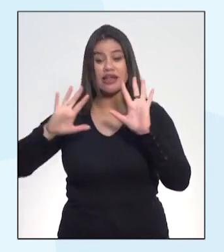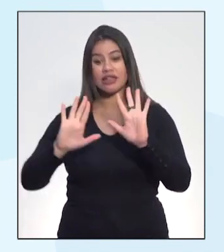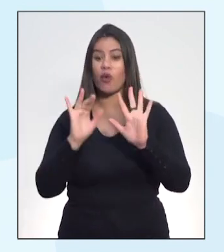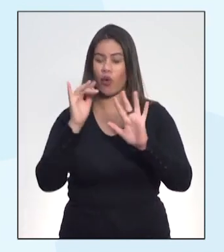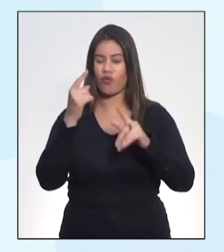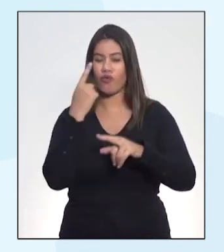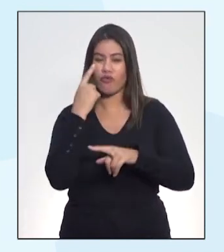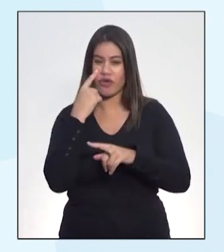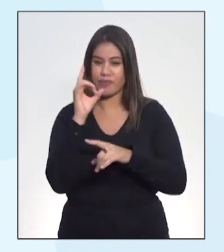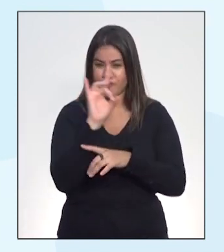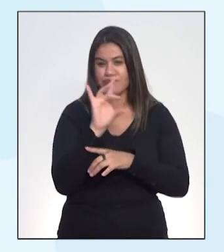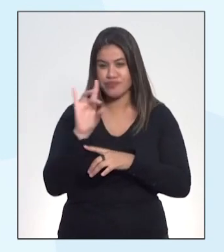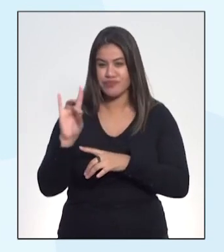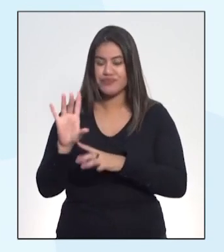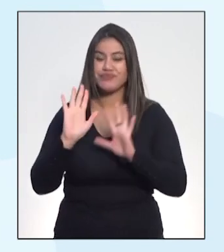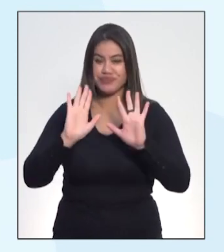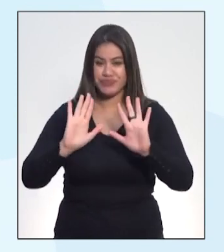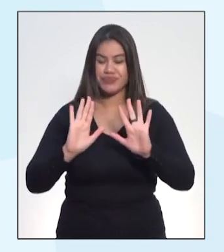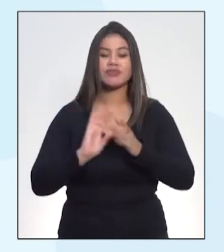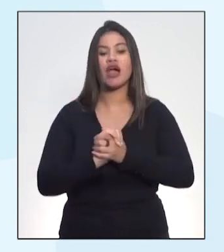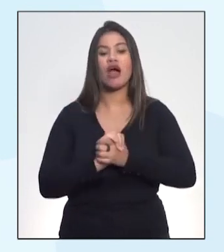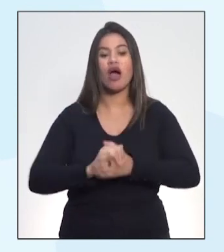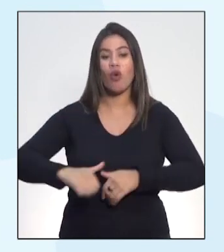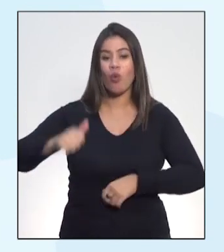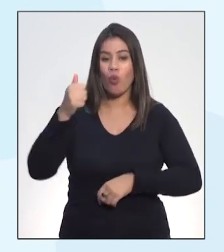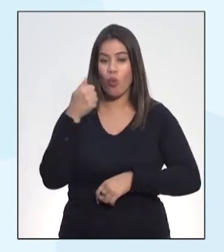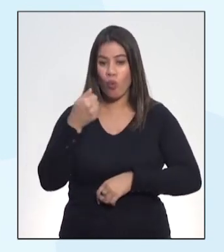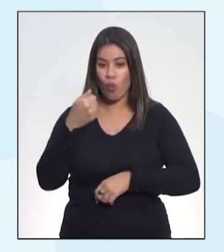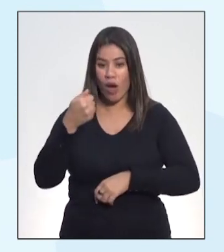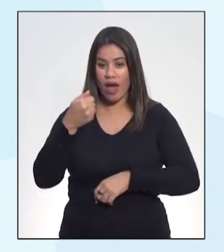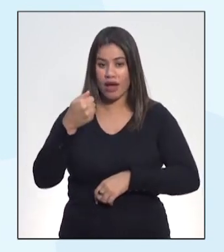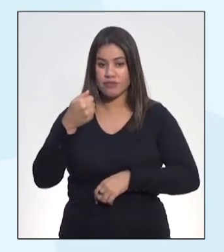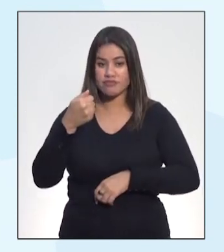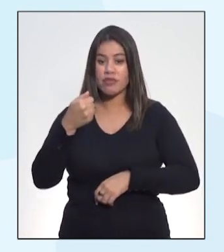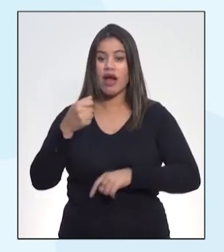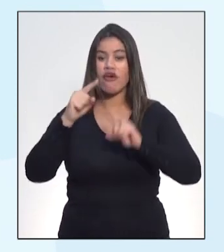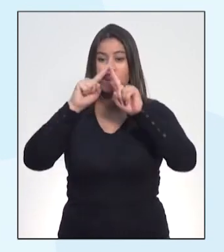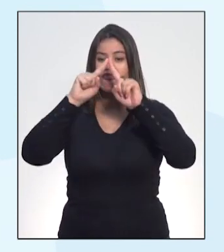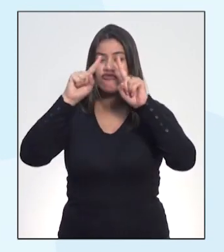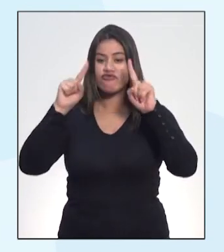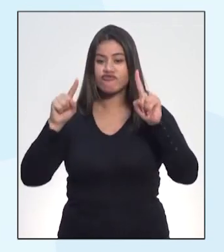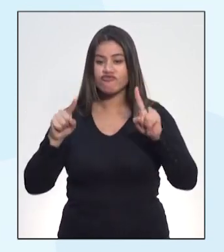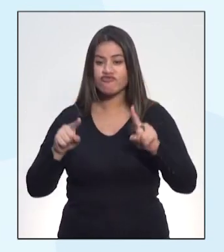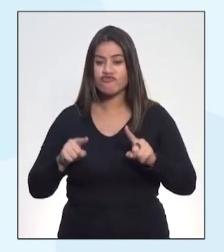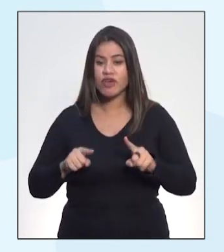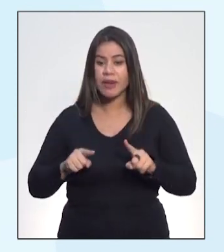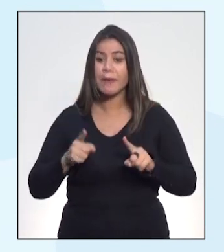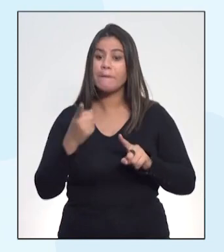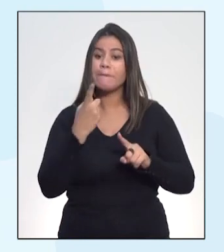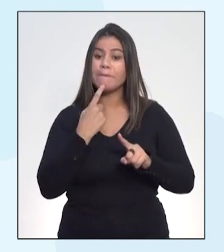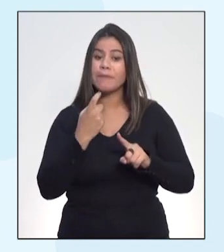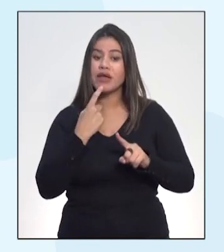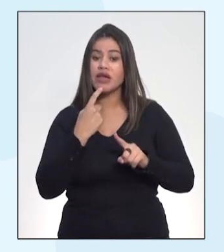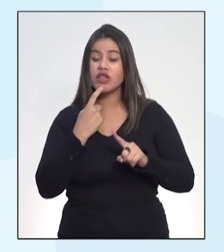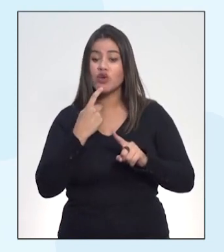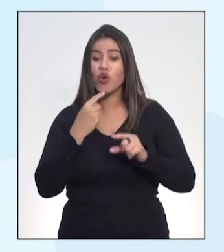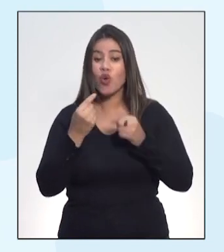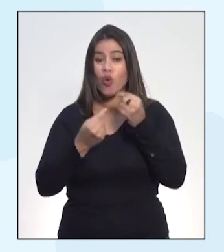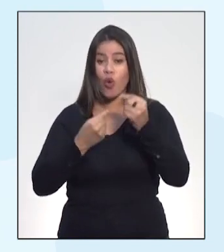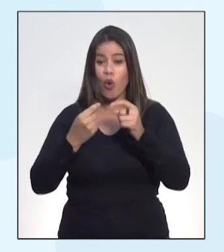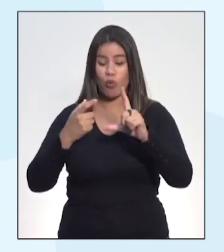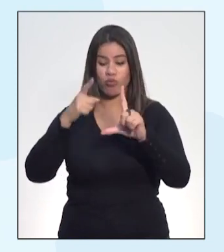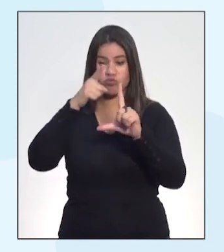observar cada um, tá bom? Então, olha para o A. O A, a nossa curva em vermelho, está cruzando no -2 no